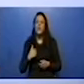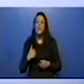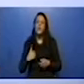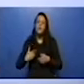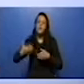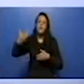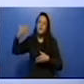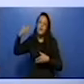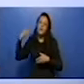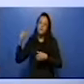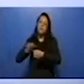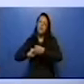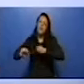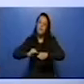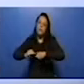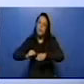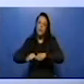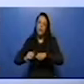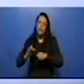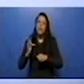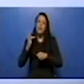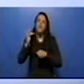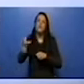lavaram. Washed.